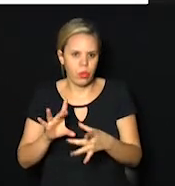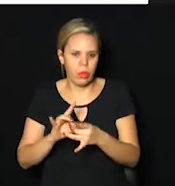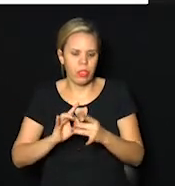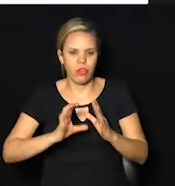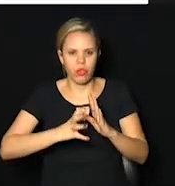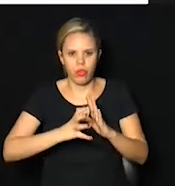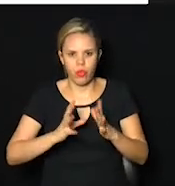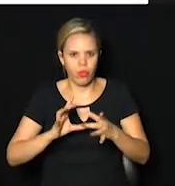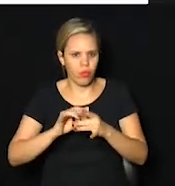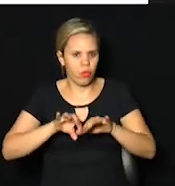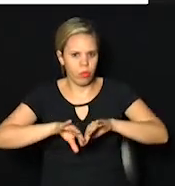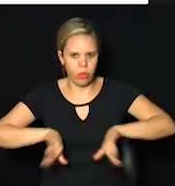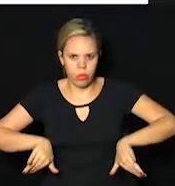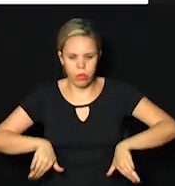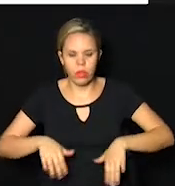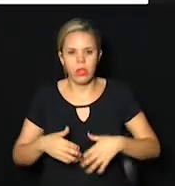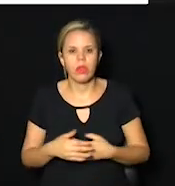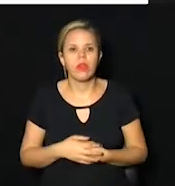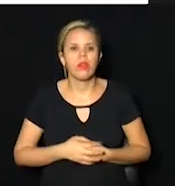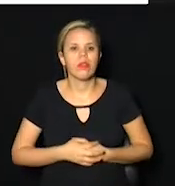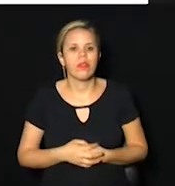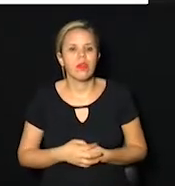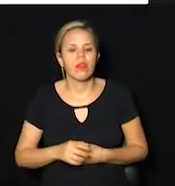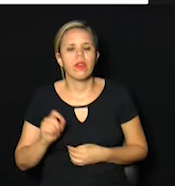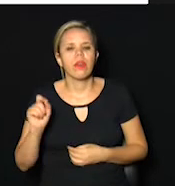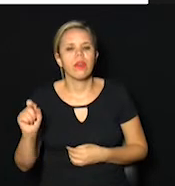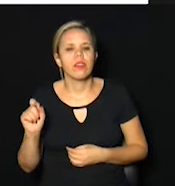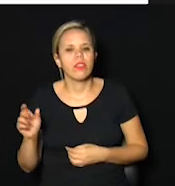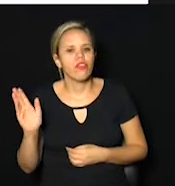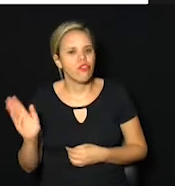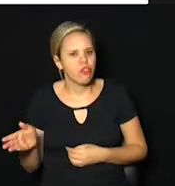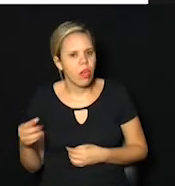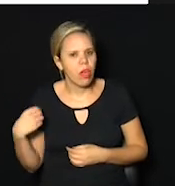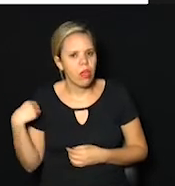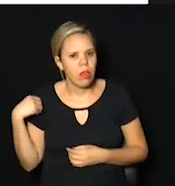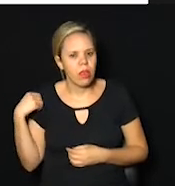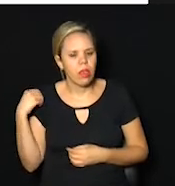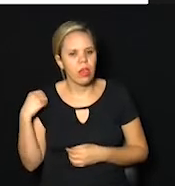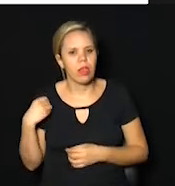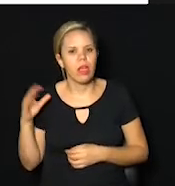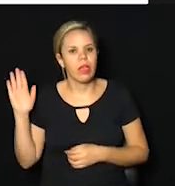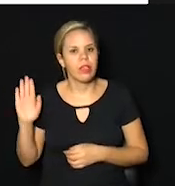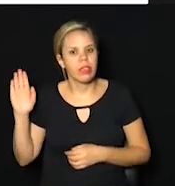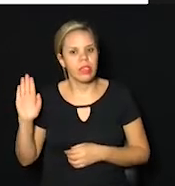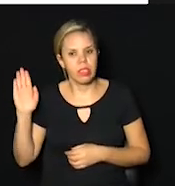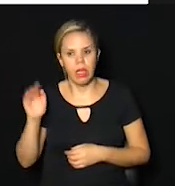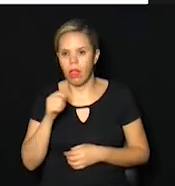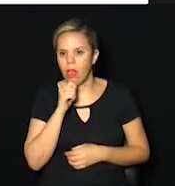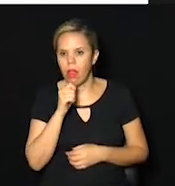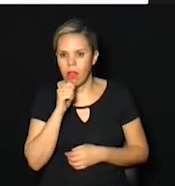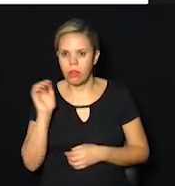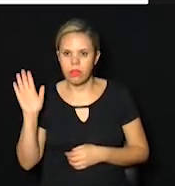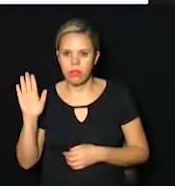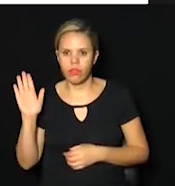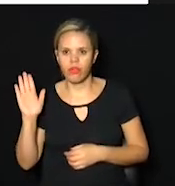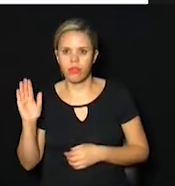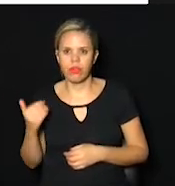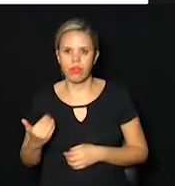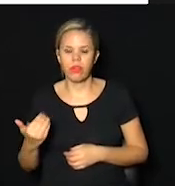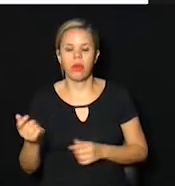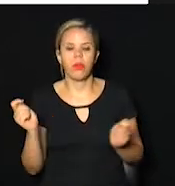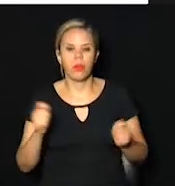estar vivendo, quem está já com uma pré-candidatura, que vai ser candidato, né? O que